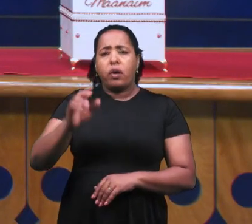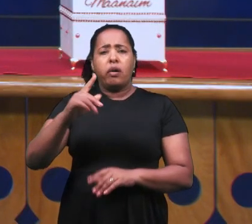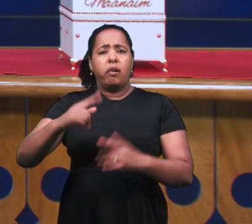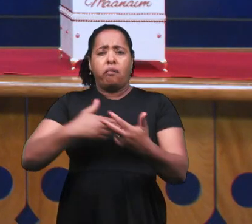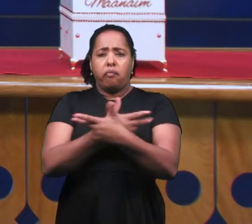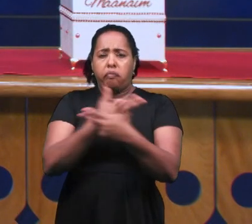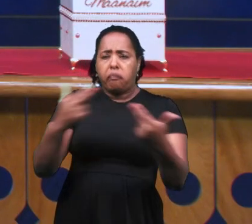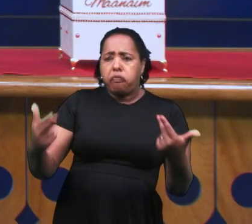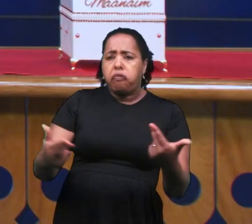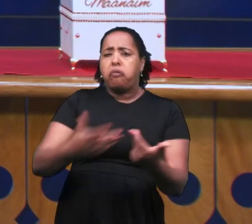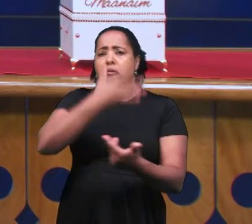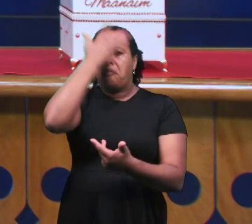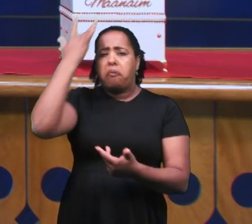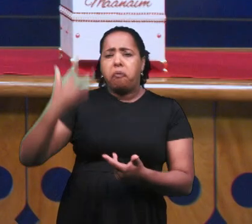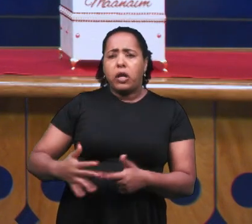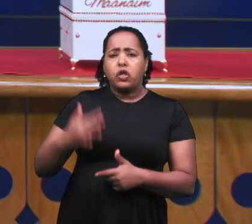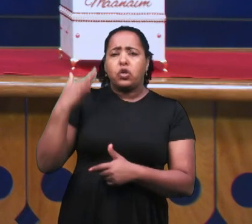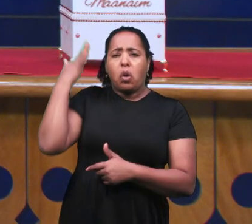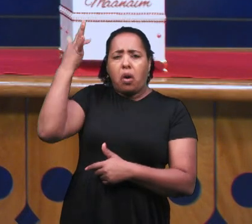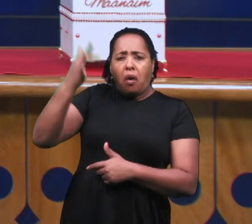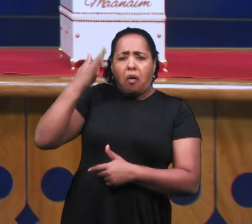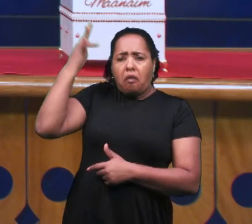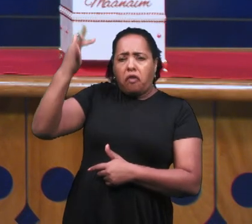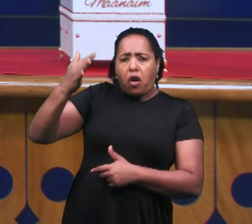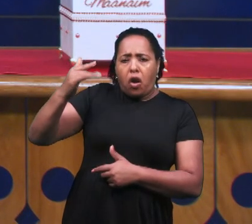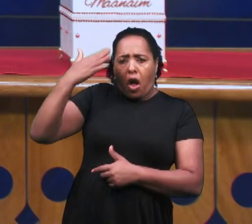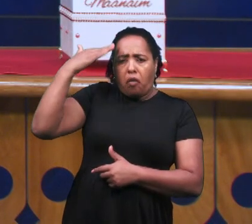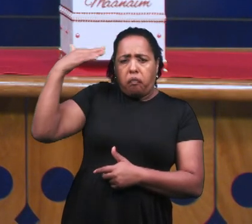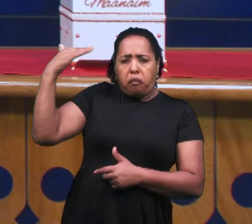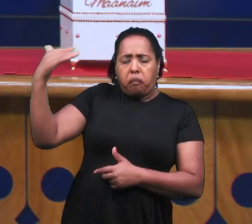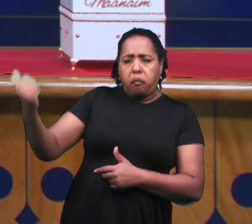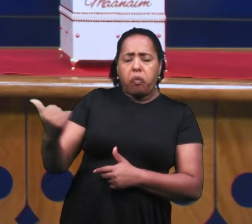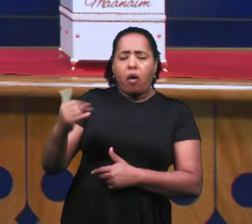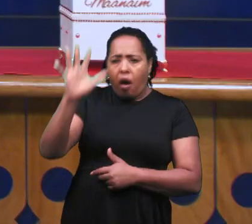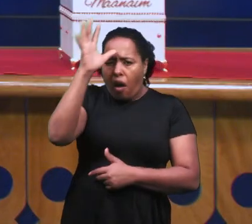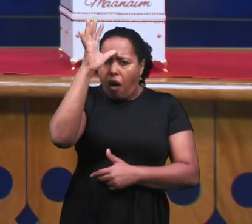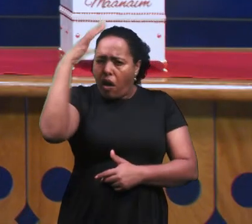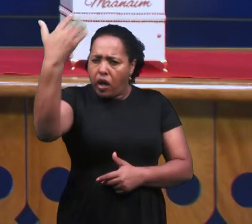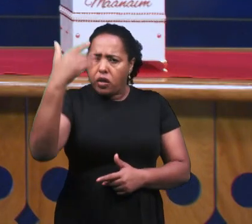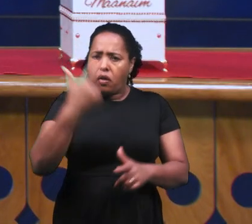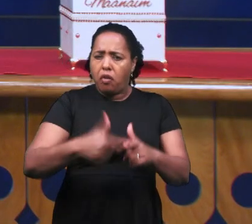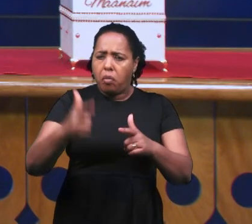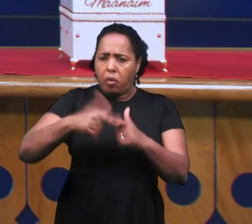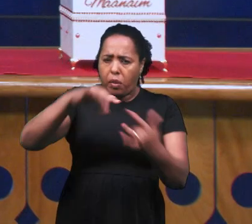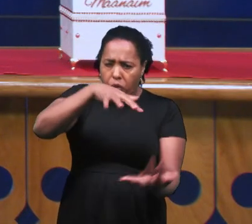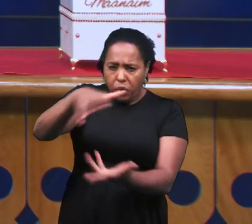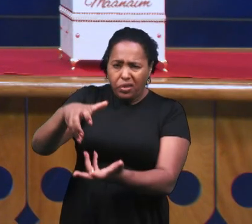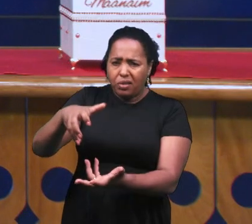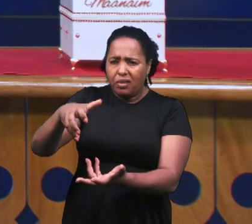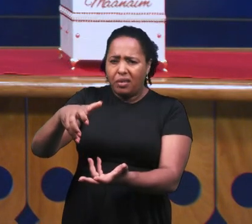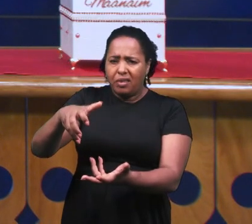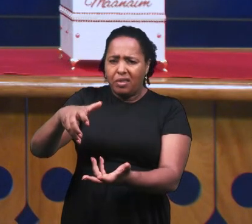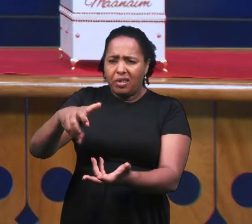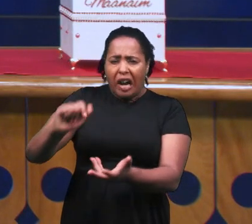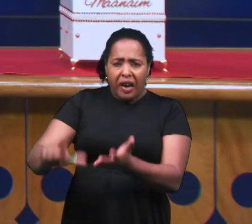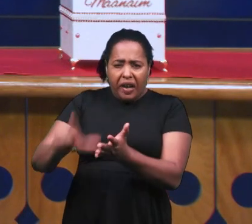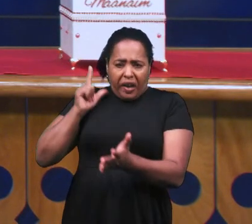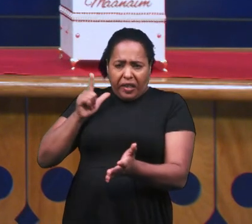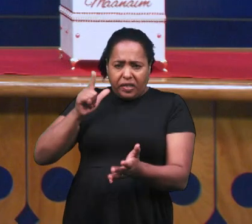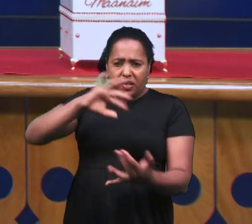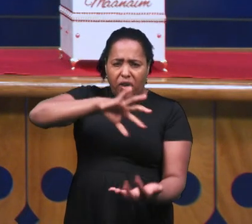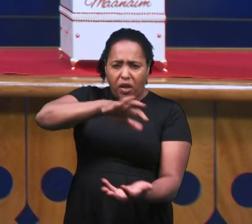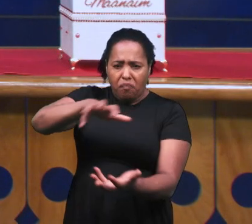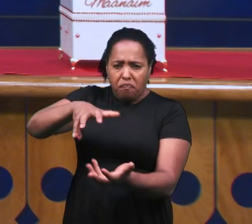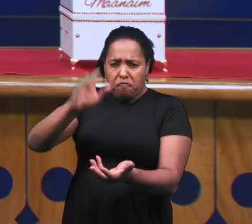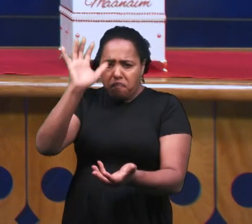grandes filósofos resolve o problema do mundo? Resolveu. A Primeira Guerra não resolveu.